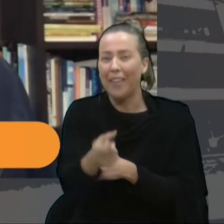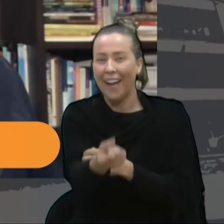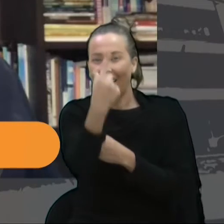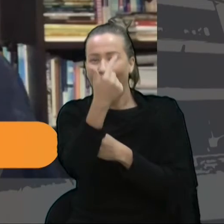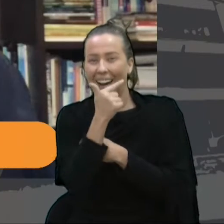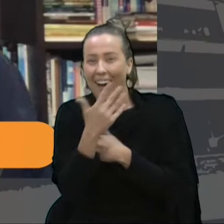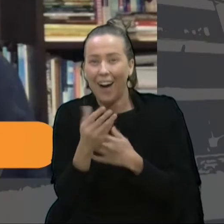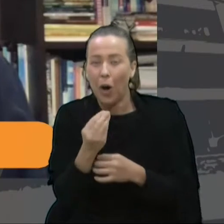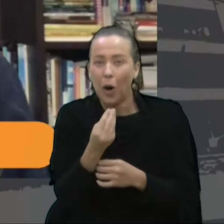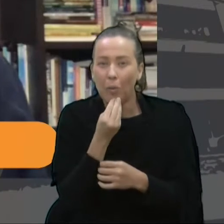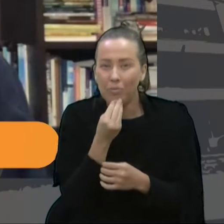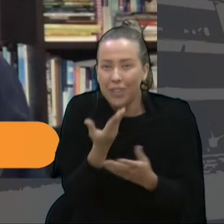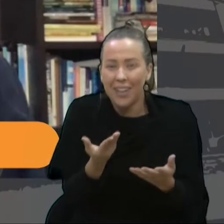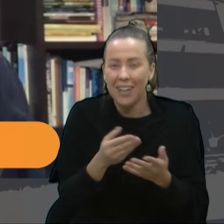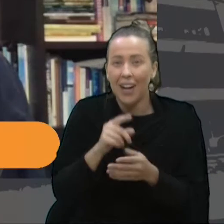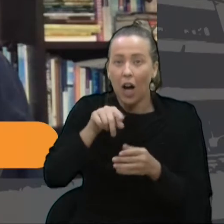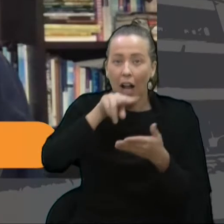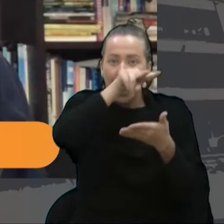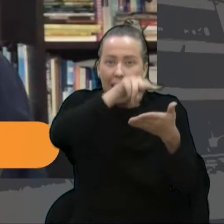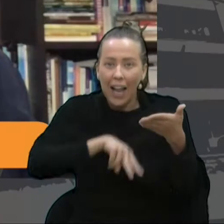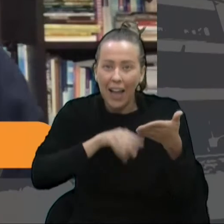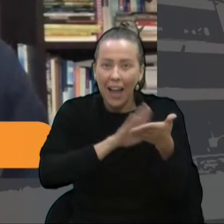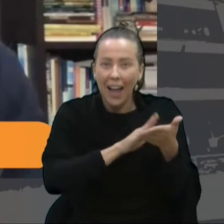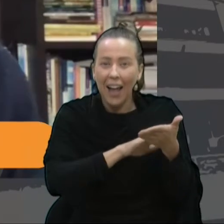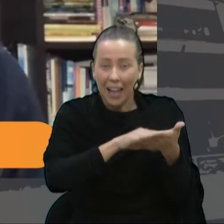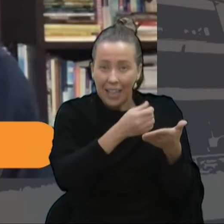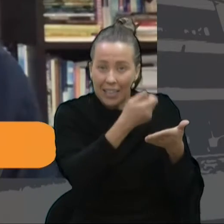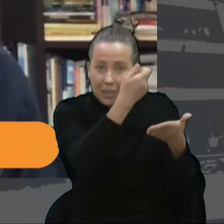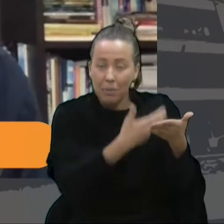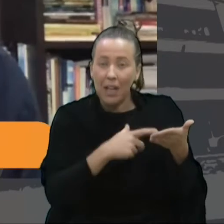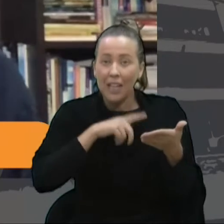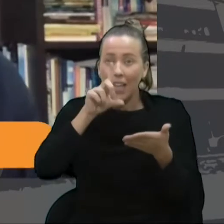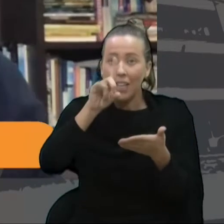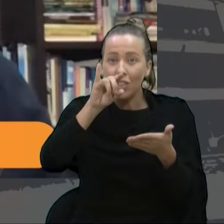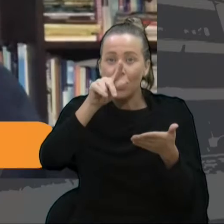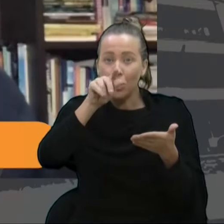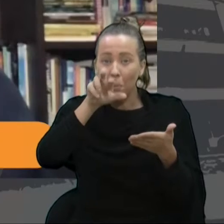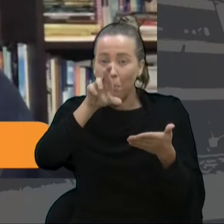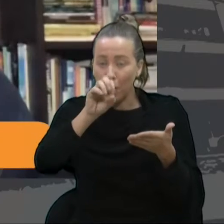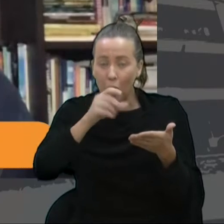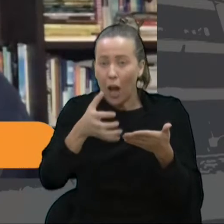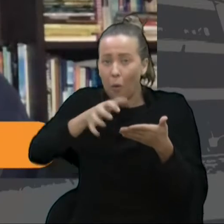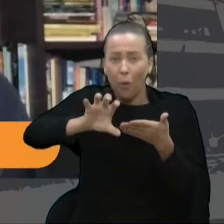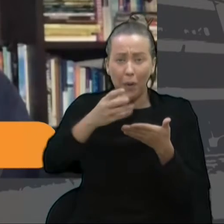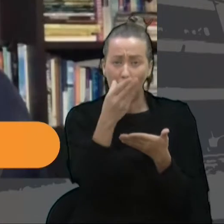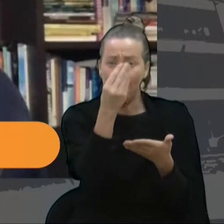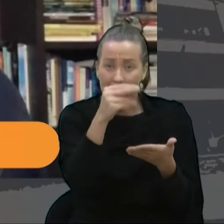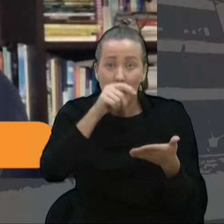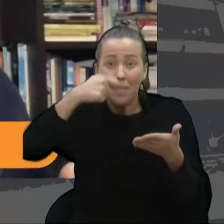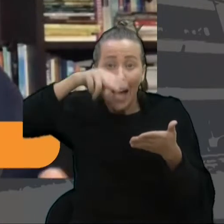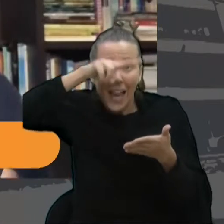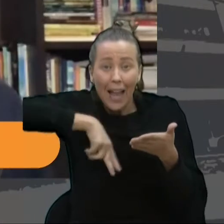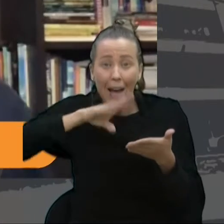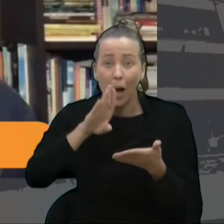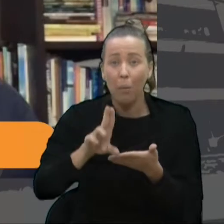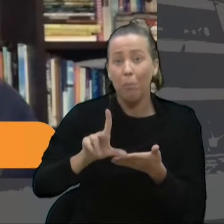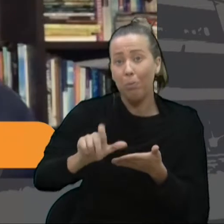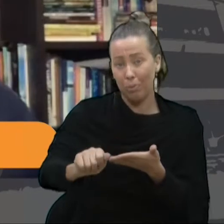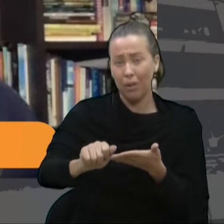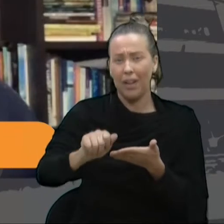Mas claro, é só olhar a bula da dipirona. Tem muito mais contraindicação que as outras. Então, está